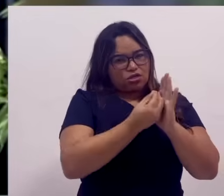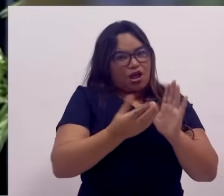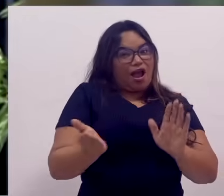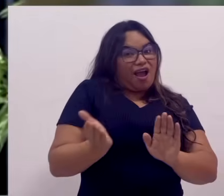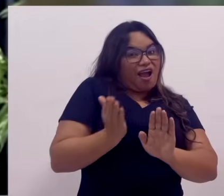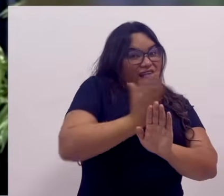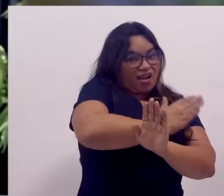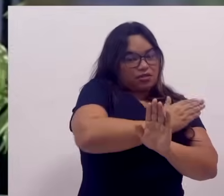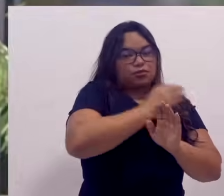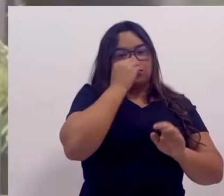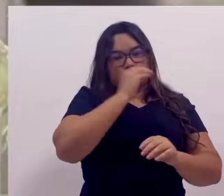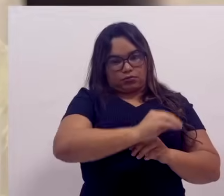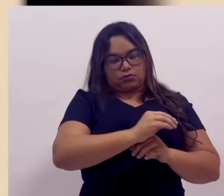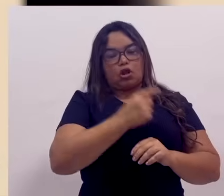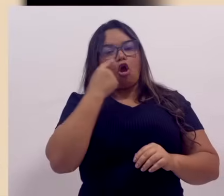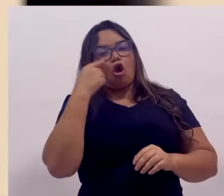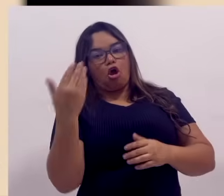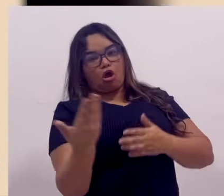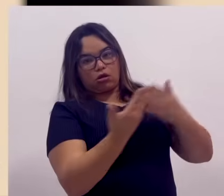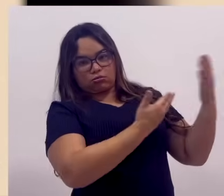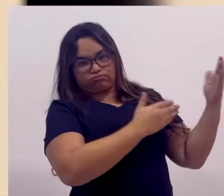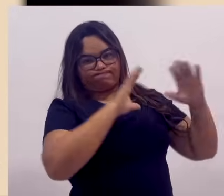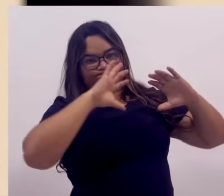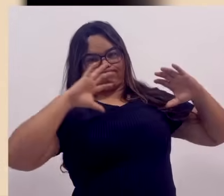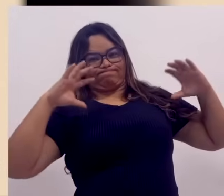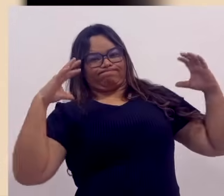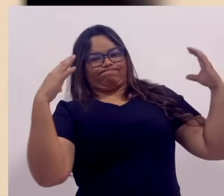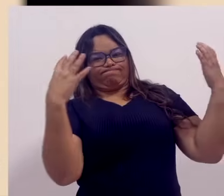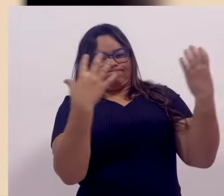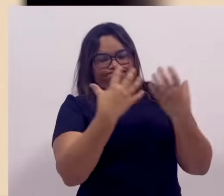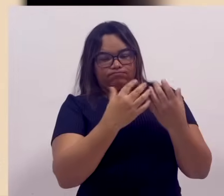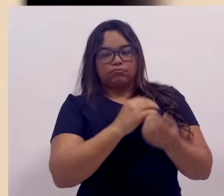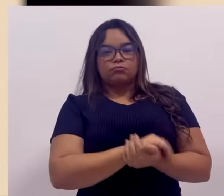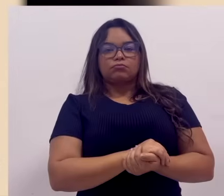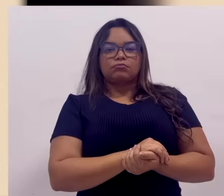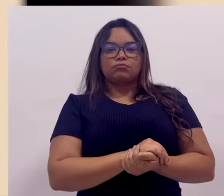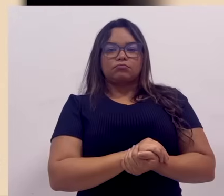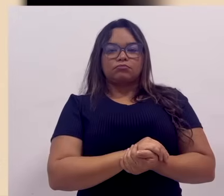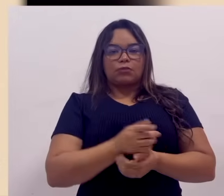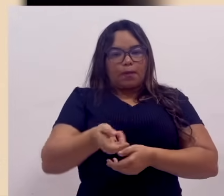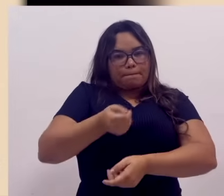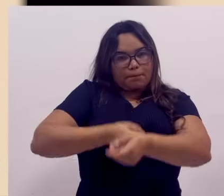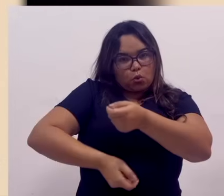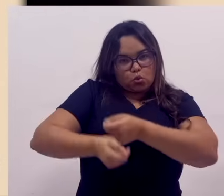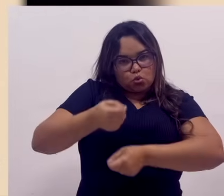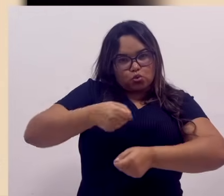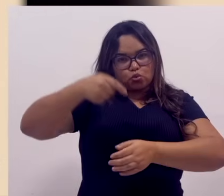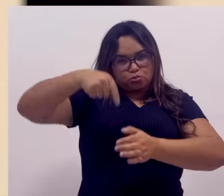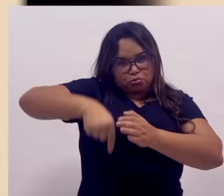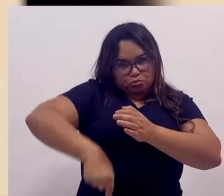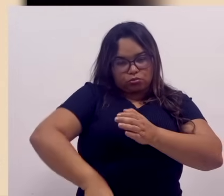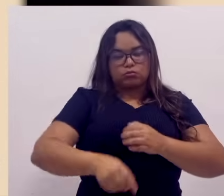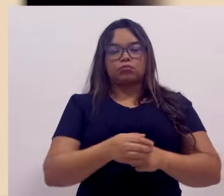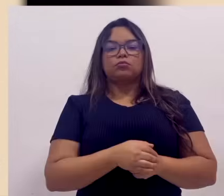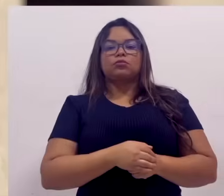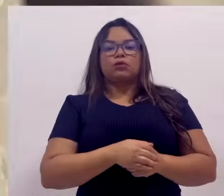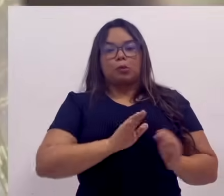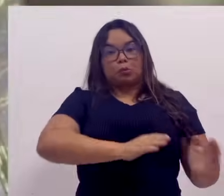rejeitadas. Aqui há um grande anfiteatro dessa cidade e um